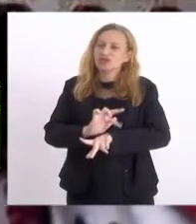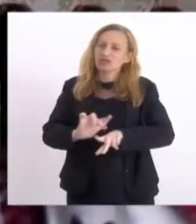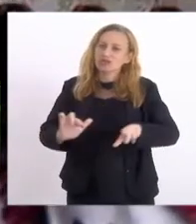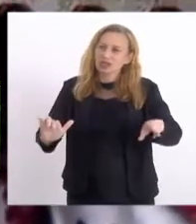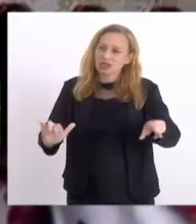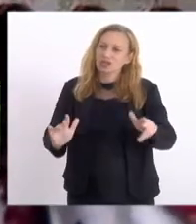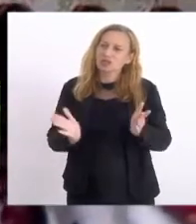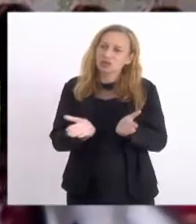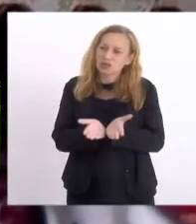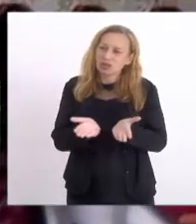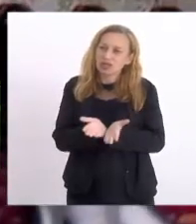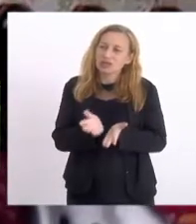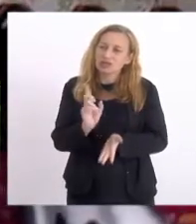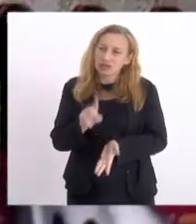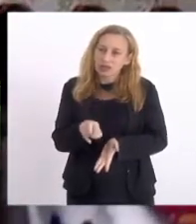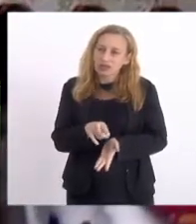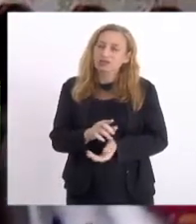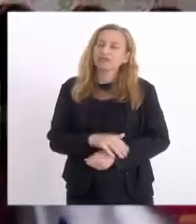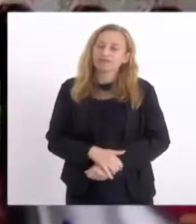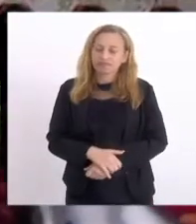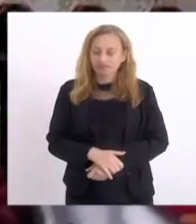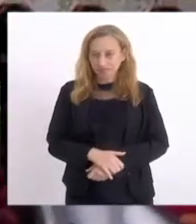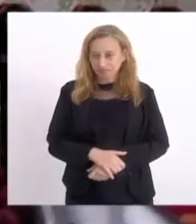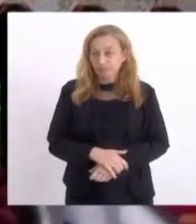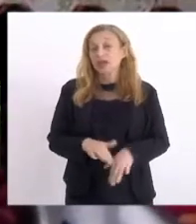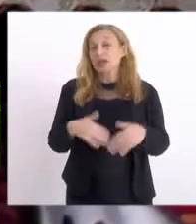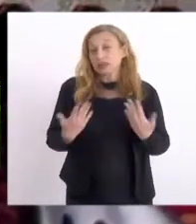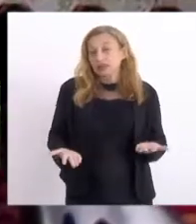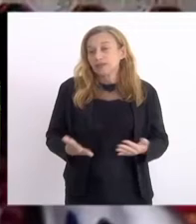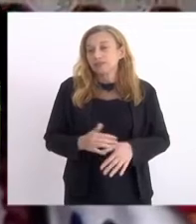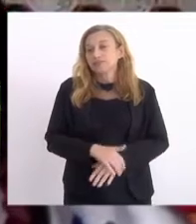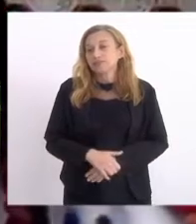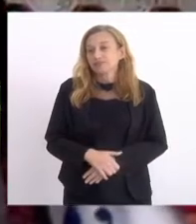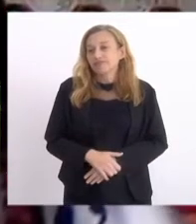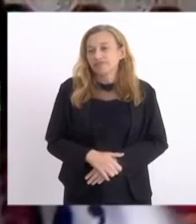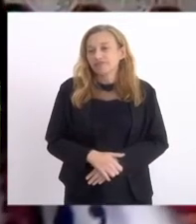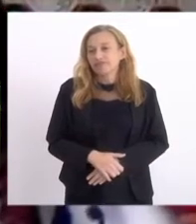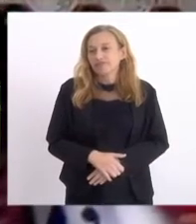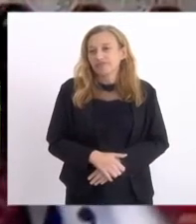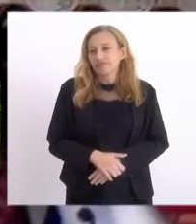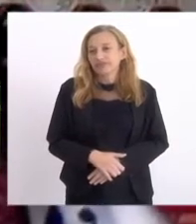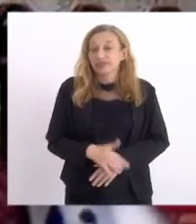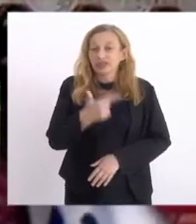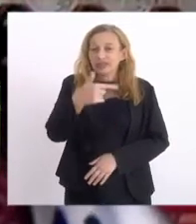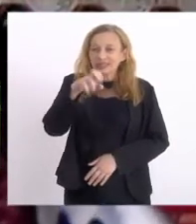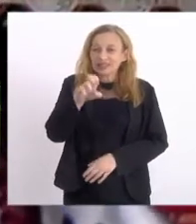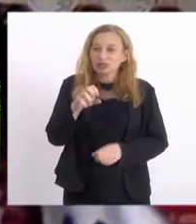do cristianismo, né, nas suas vertentes. Então, se em